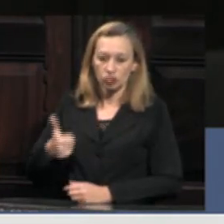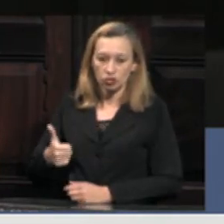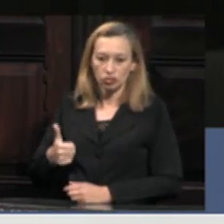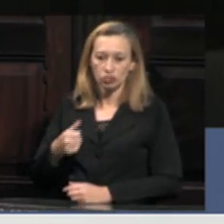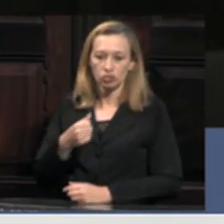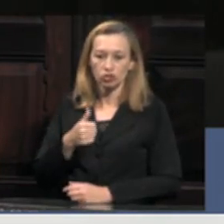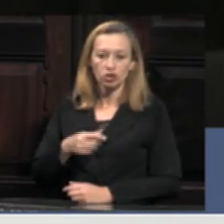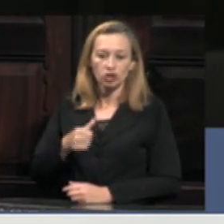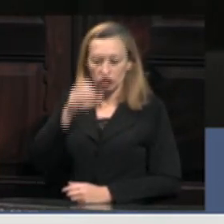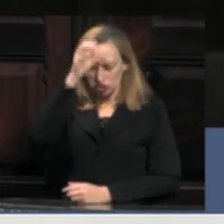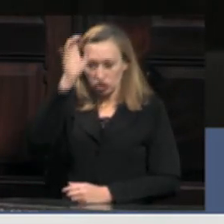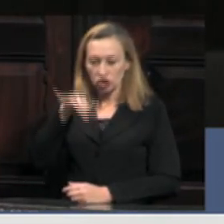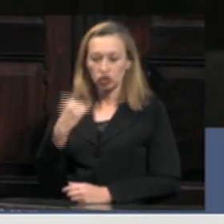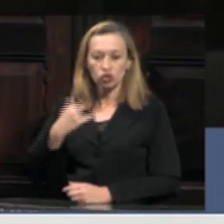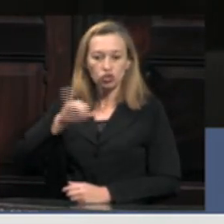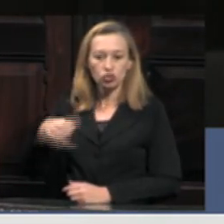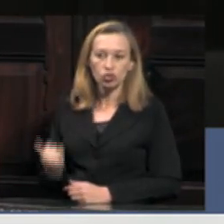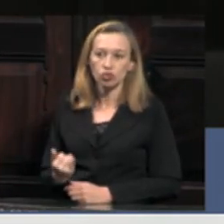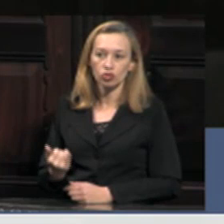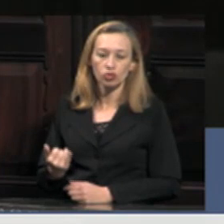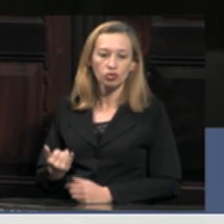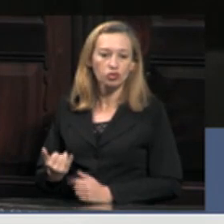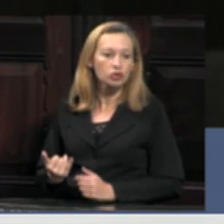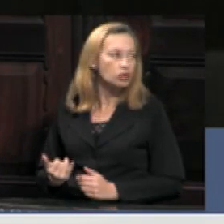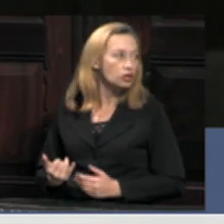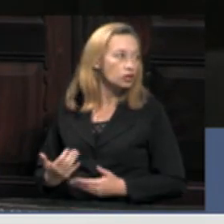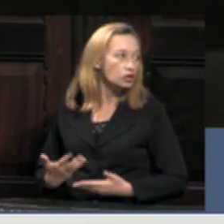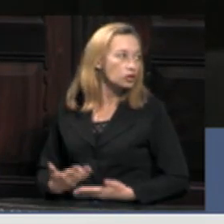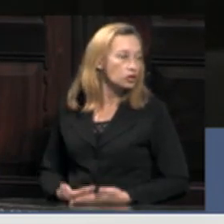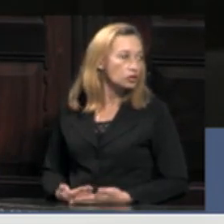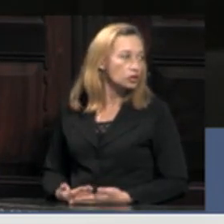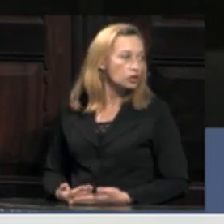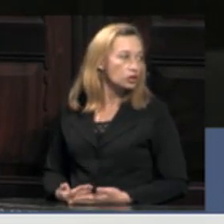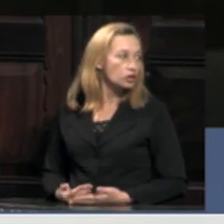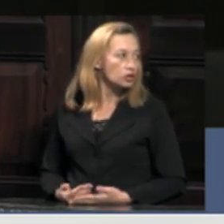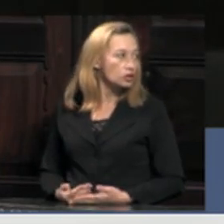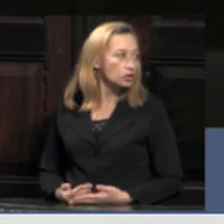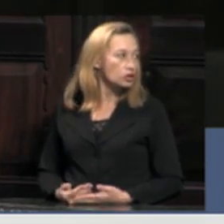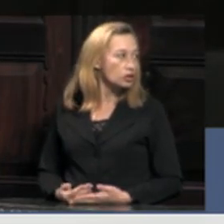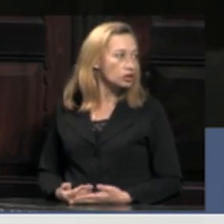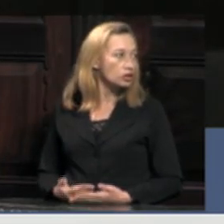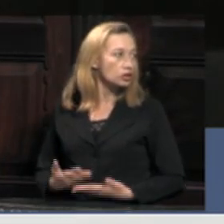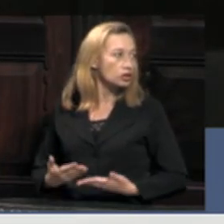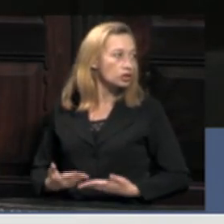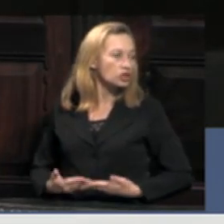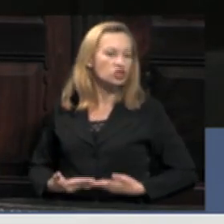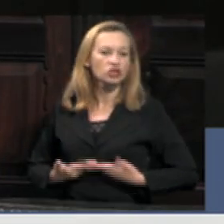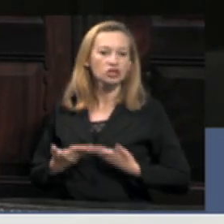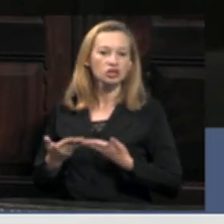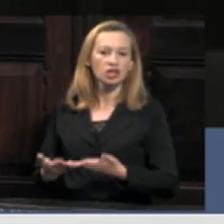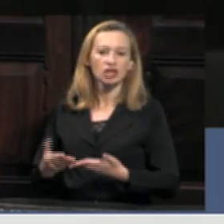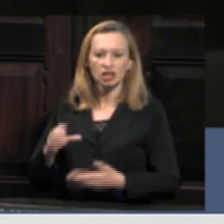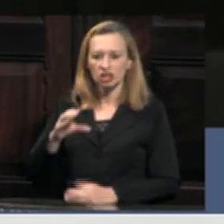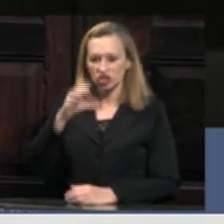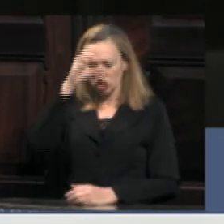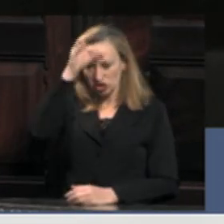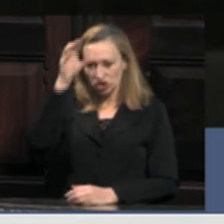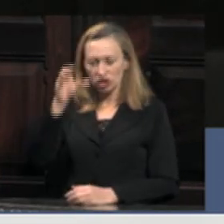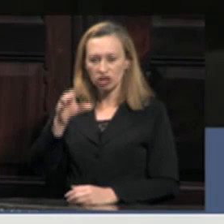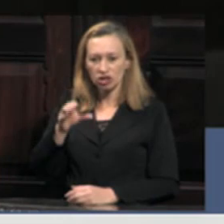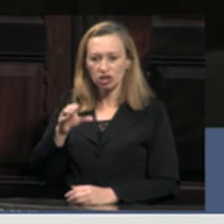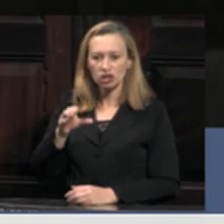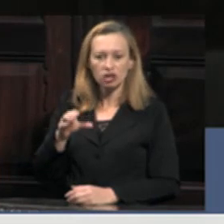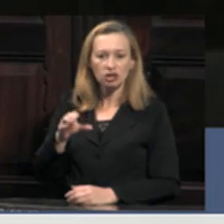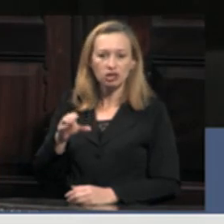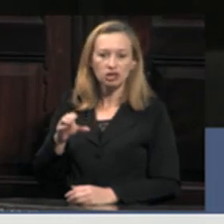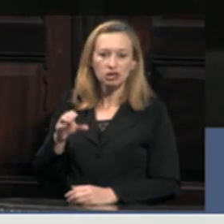sessão plenário Barbosa Lima Sobrinho para a entrega de diploma Tiana Santa Sé, Centro Sé, da Comissão de Assuntos da